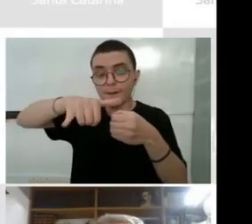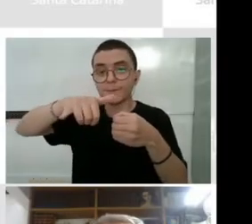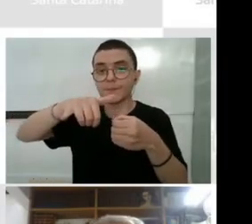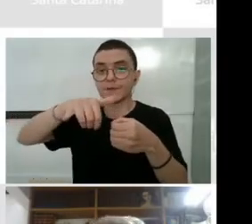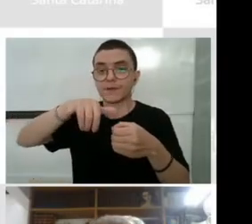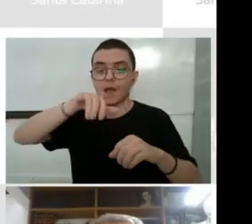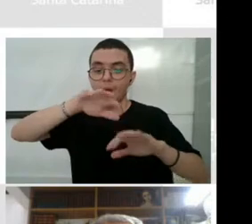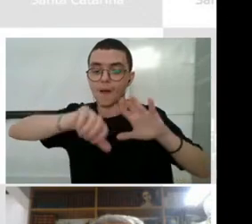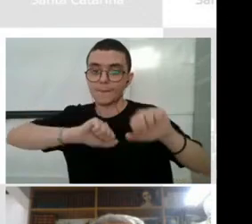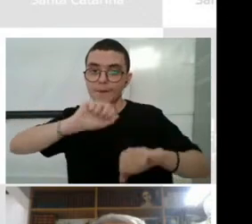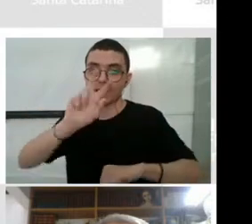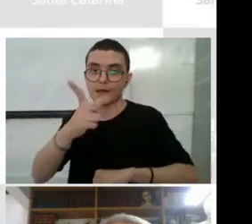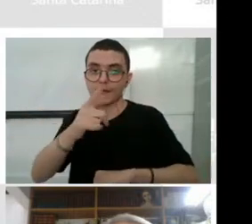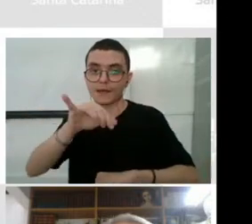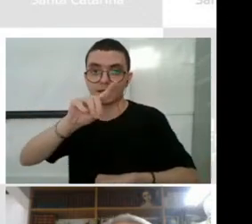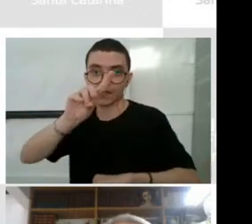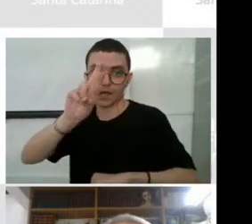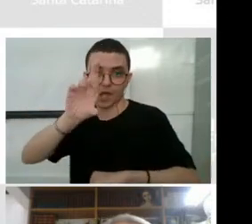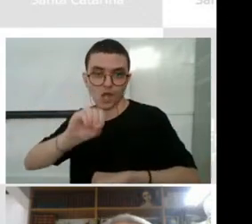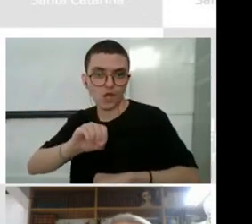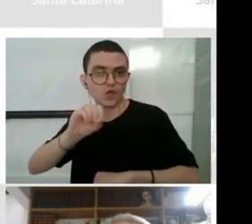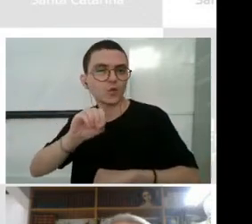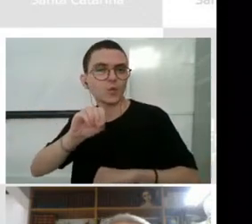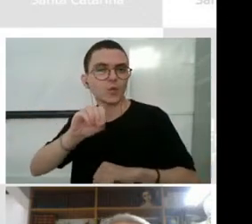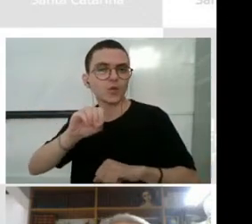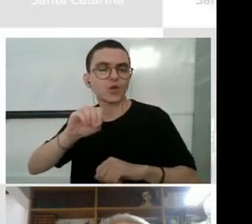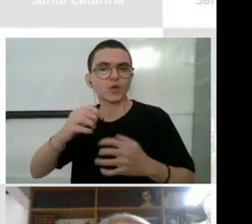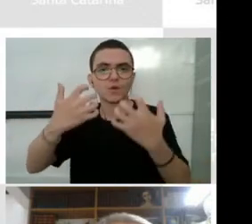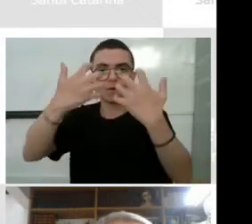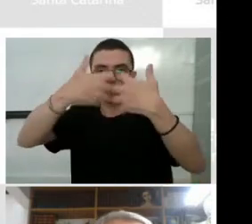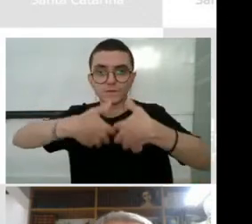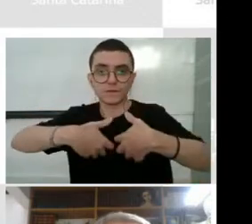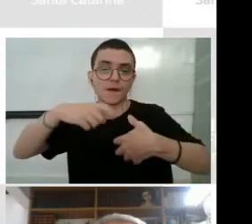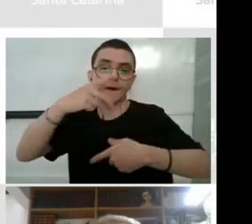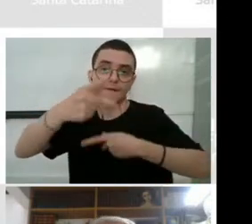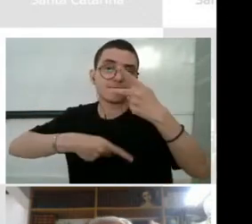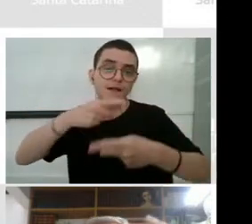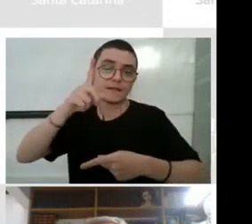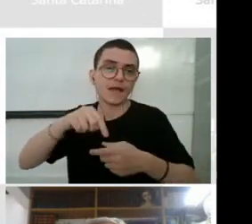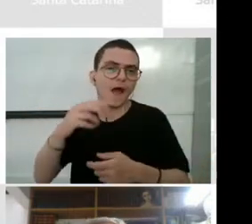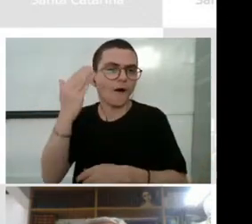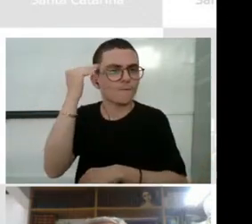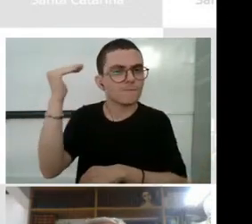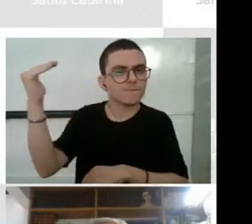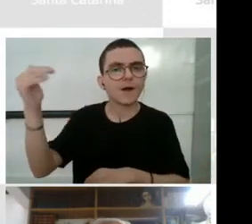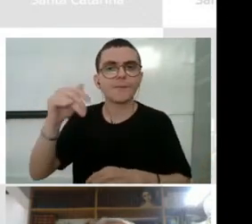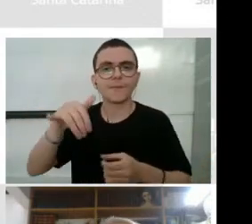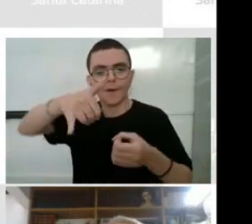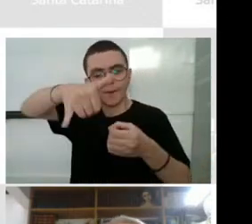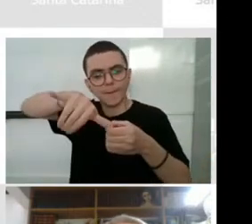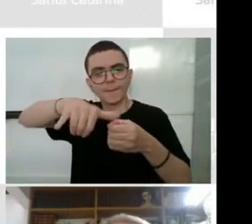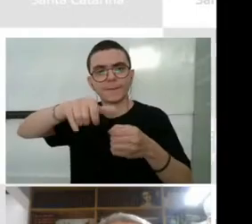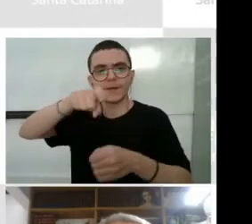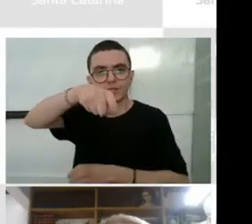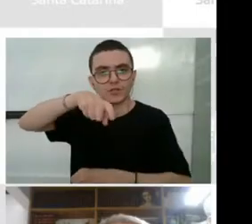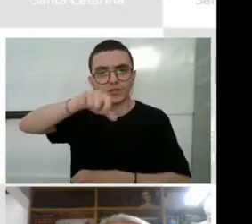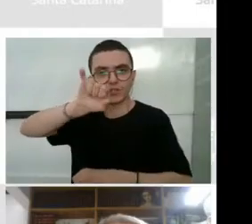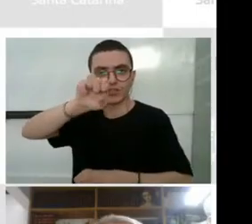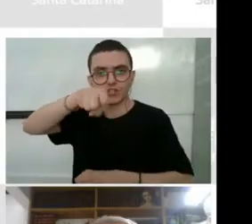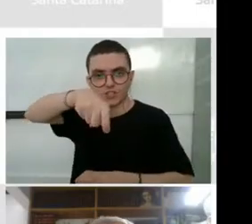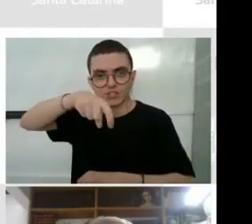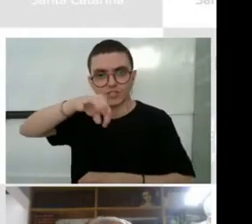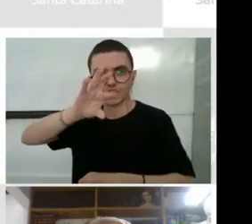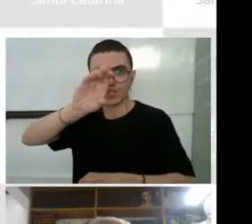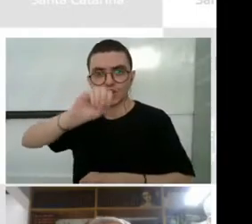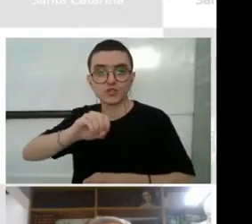obtido por hidrofracionamento, o famoso petróleo de xisto, né? Ou seja, de um outro tipo de rocha, com outro processo de